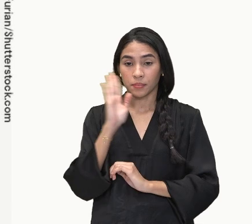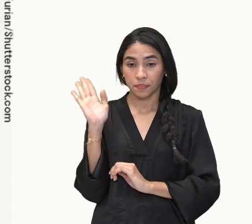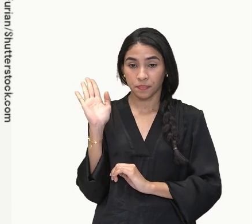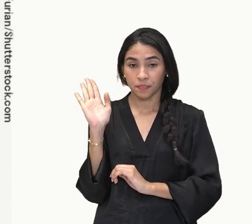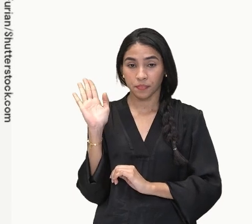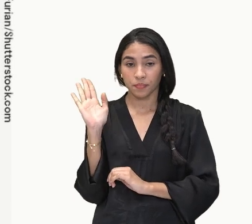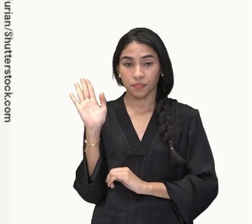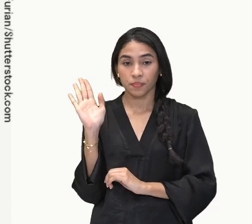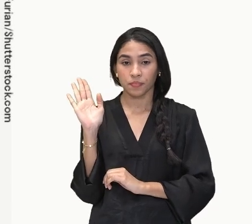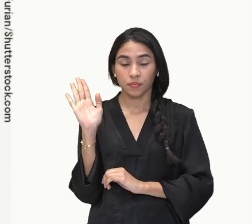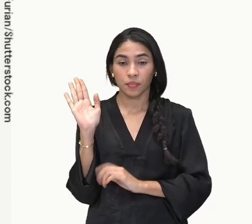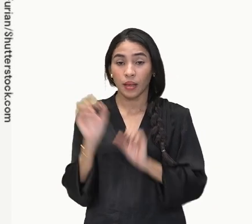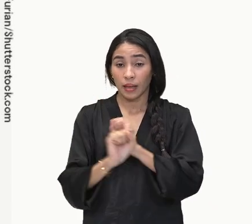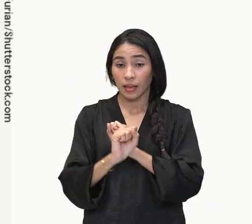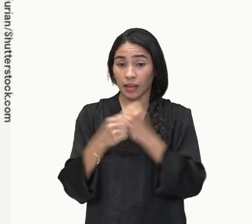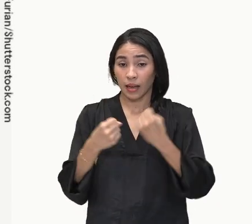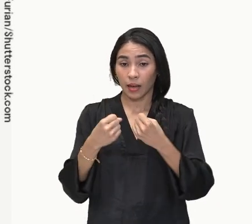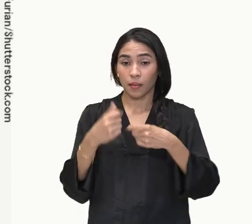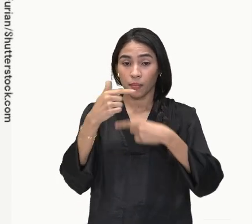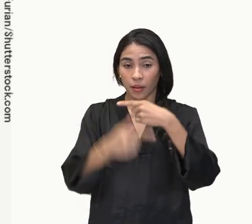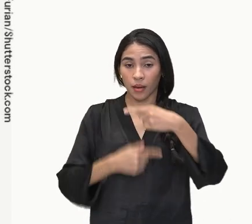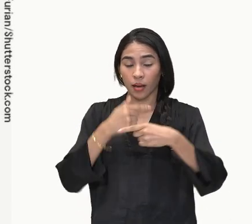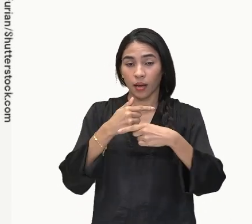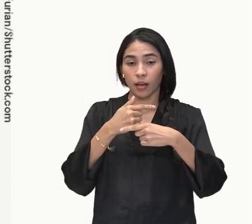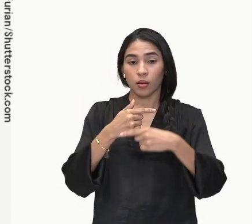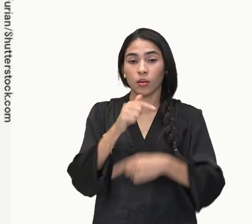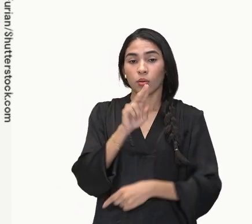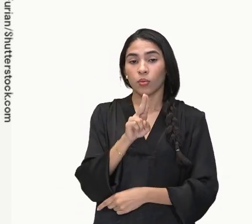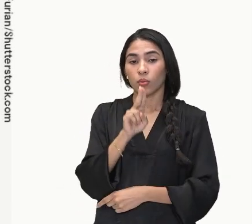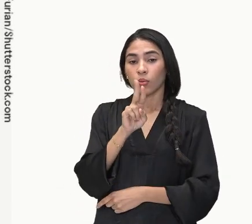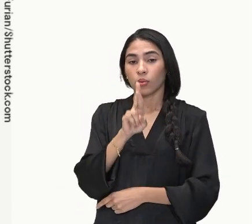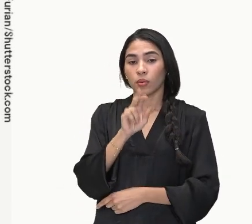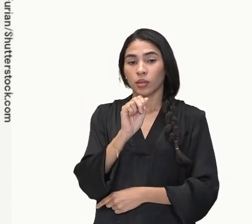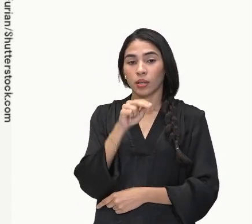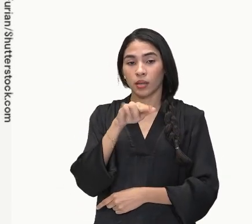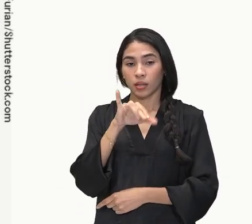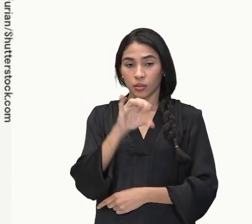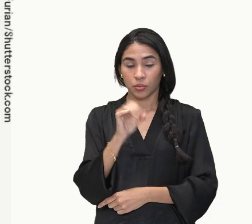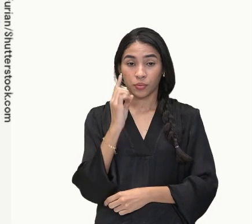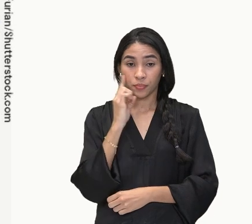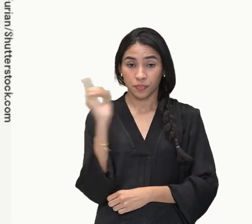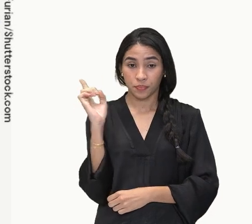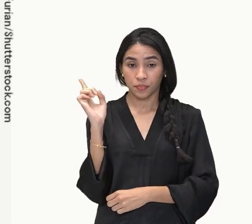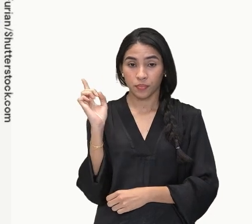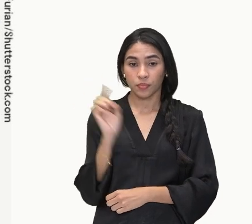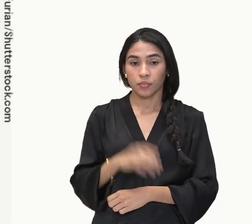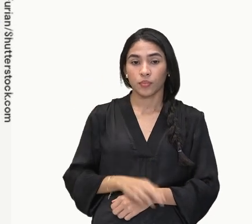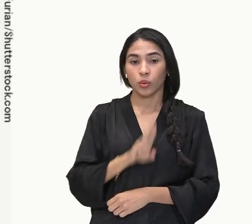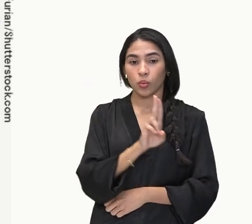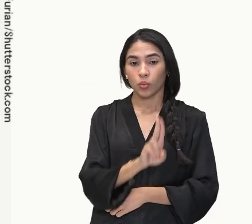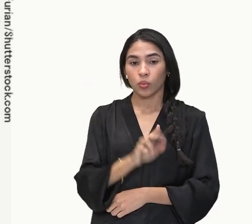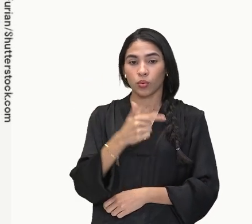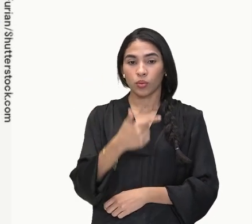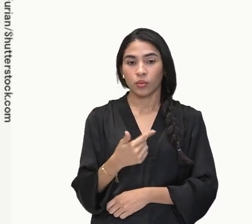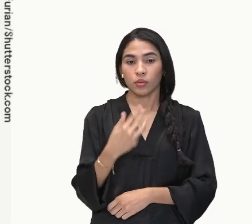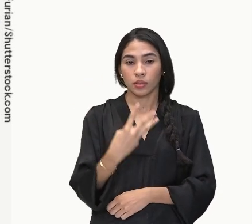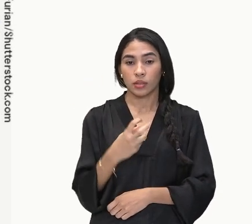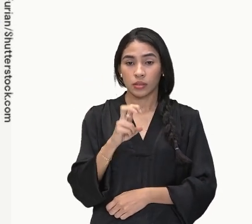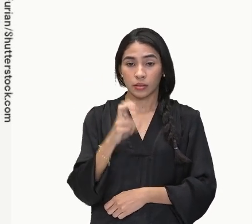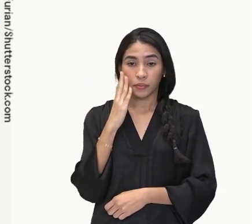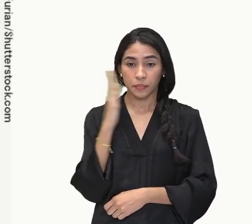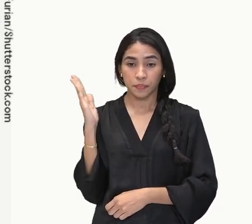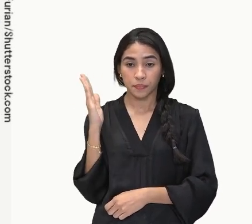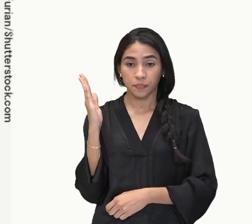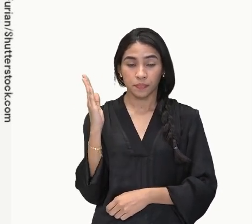fissão nuclear do átomo de urânio. O átomo de urânio é esse que a gente observa, né? O símbolo aqui